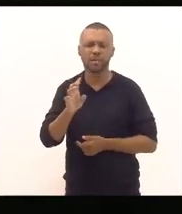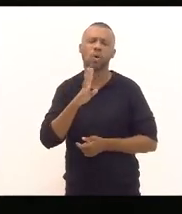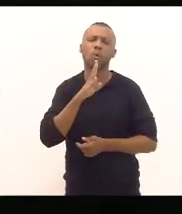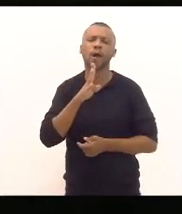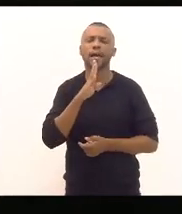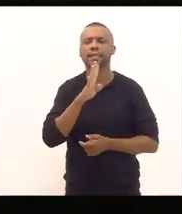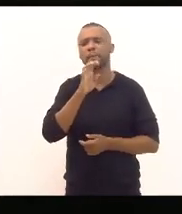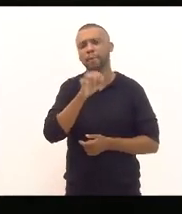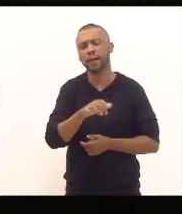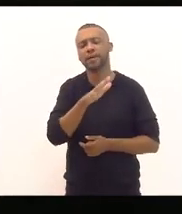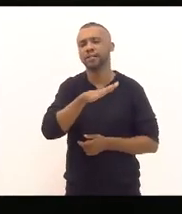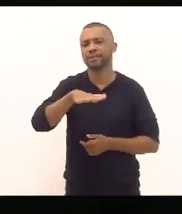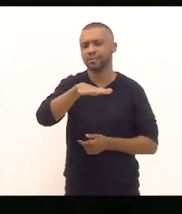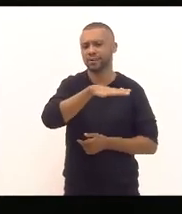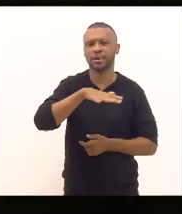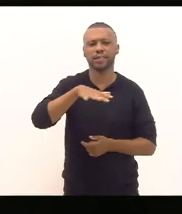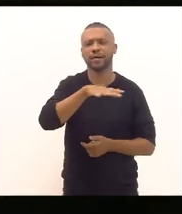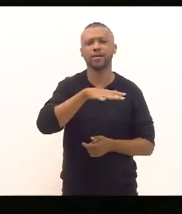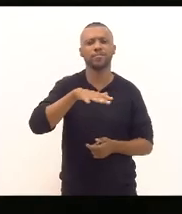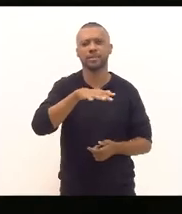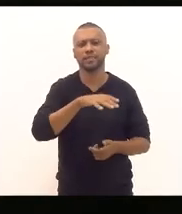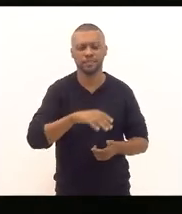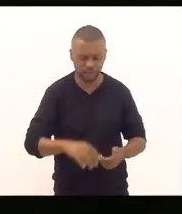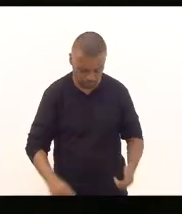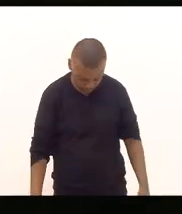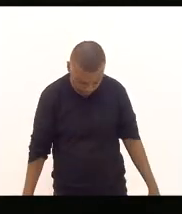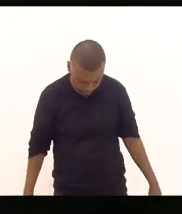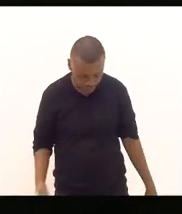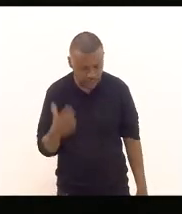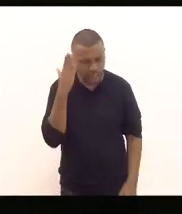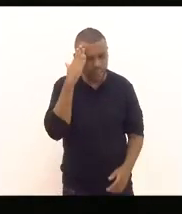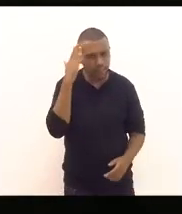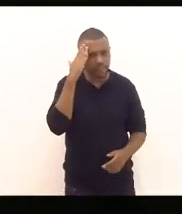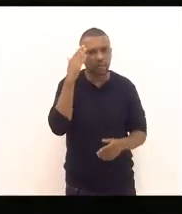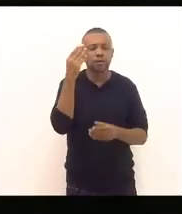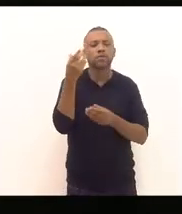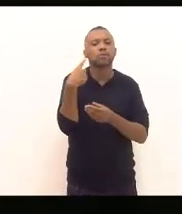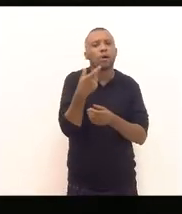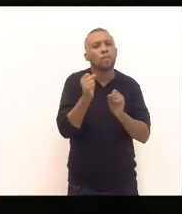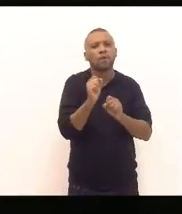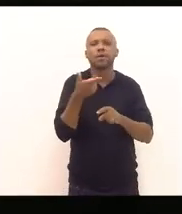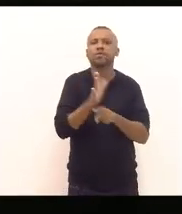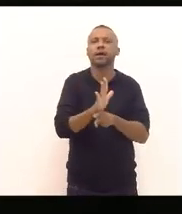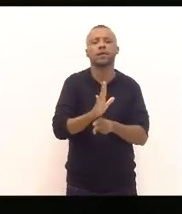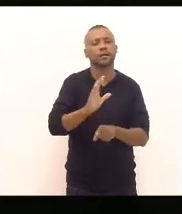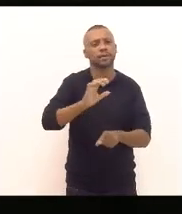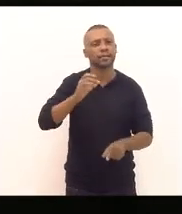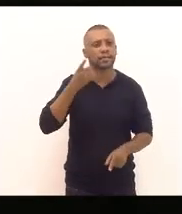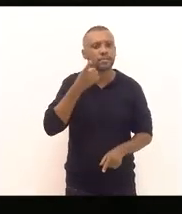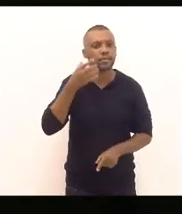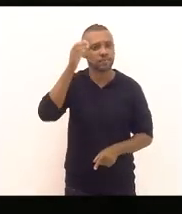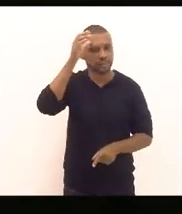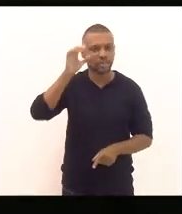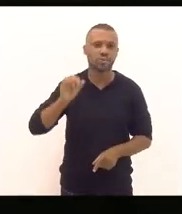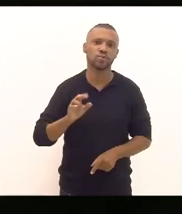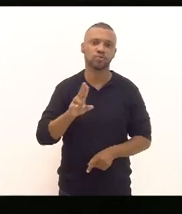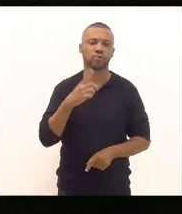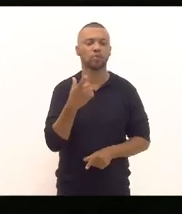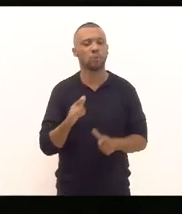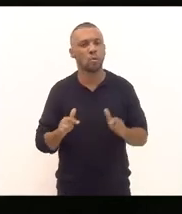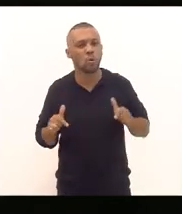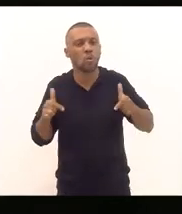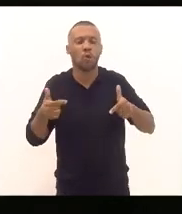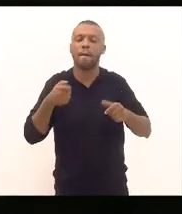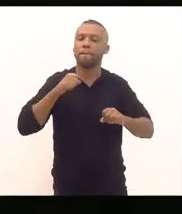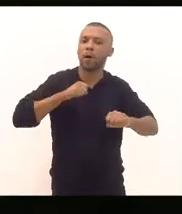conhece muito bem aquela região lá da zona leste saber que podemos contar com a deputado a tia Ju para que a gente possa enfrentar